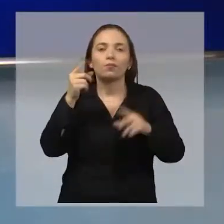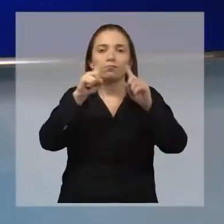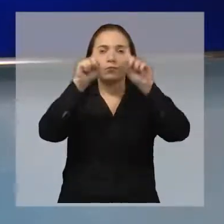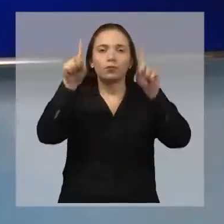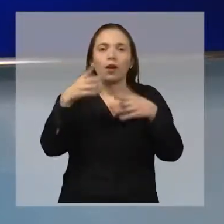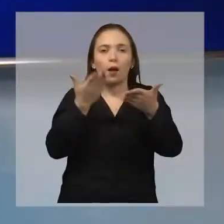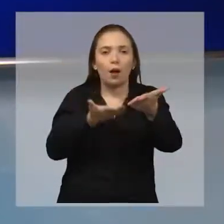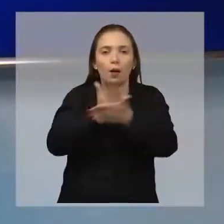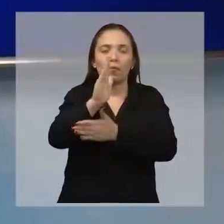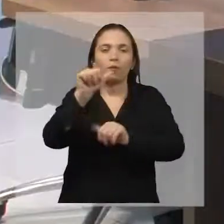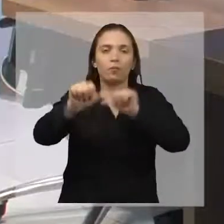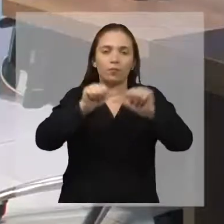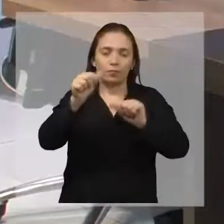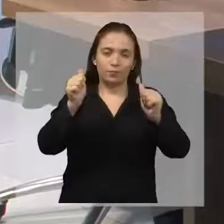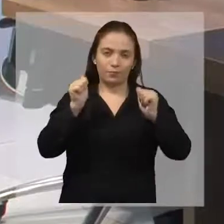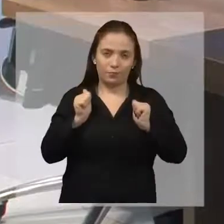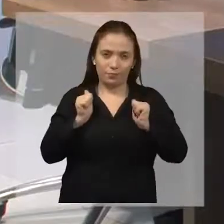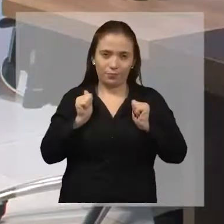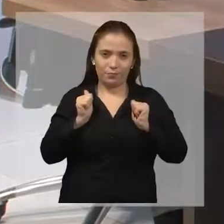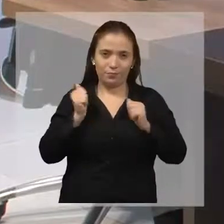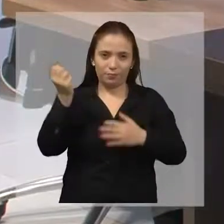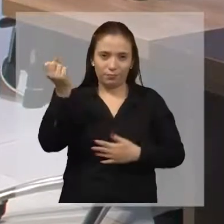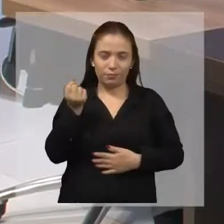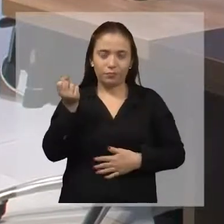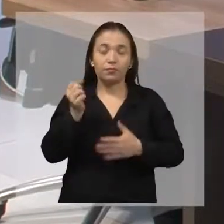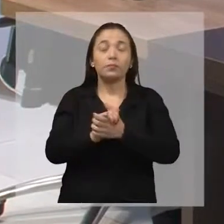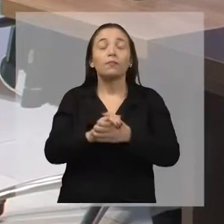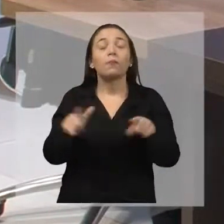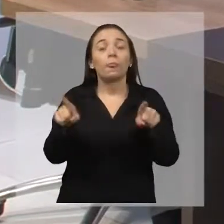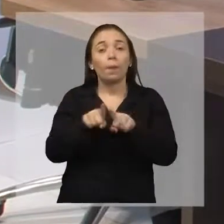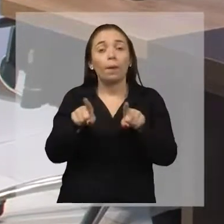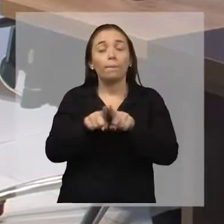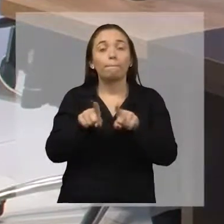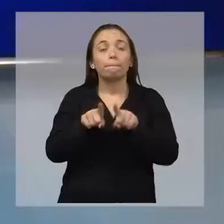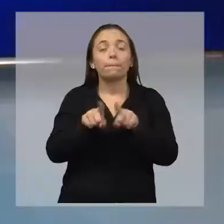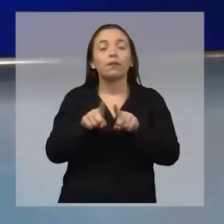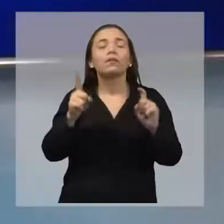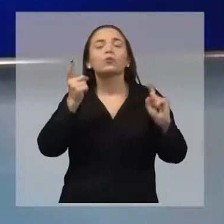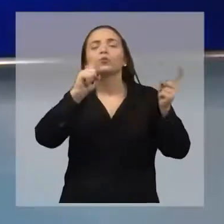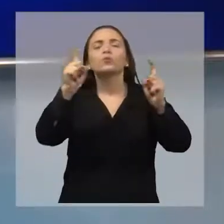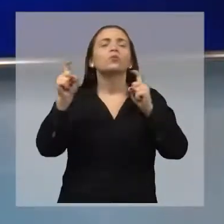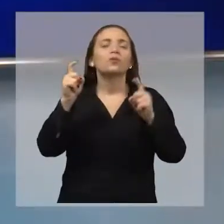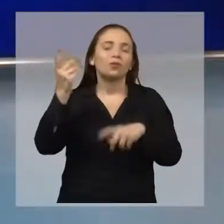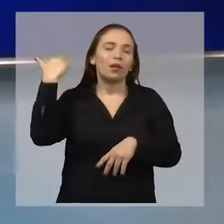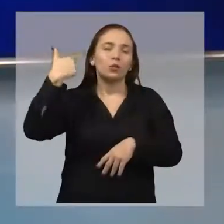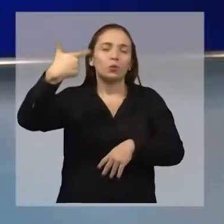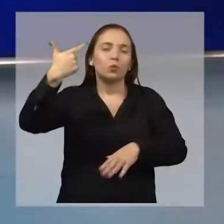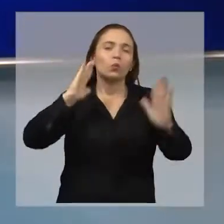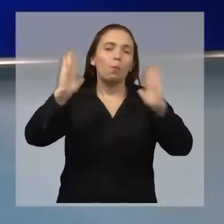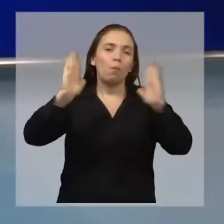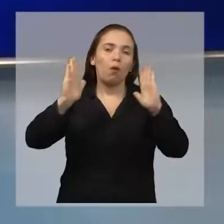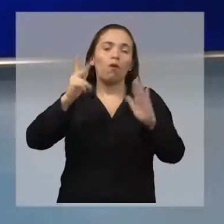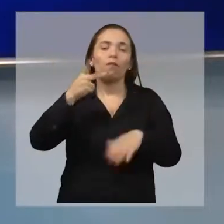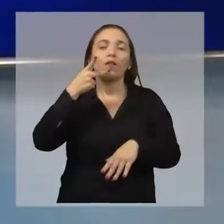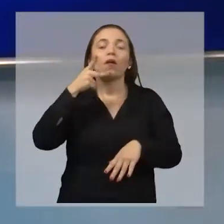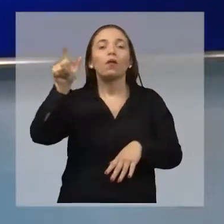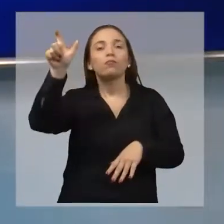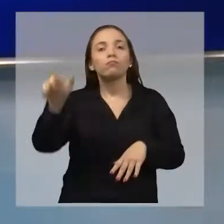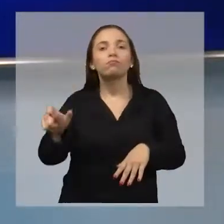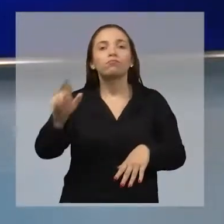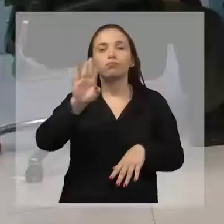a reforma da segurança, quer dizer, do combate à corrupção, precisam ser discutidas, debatidas, e o senhor é o